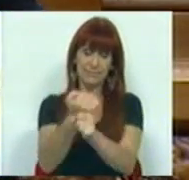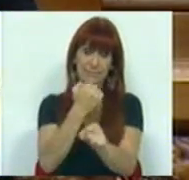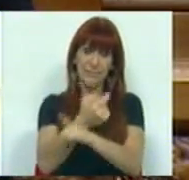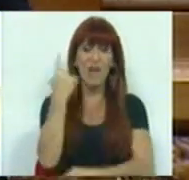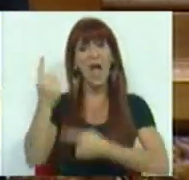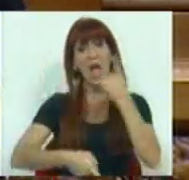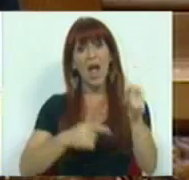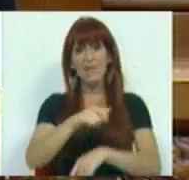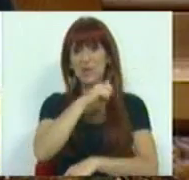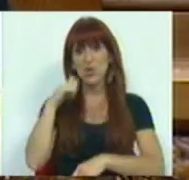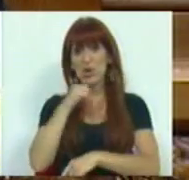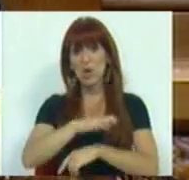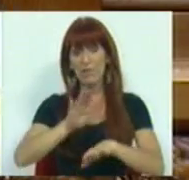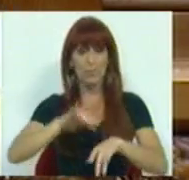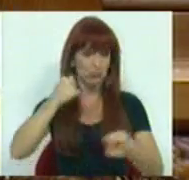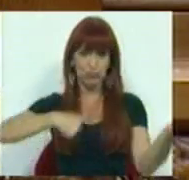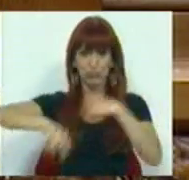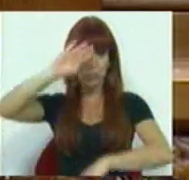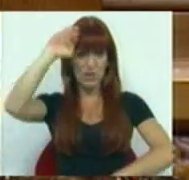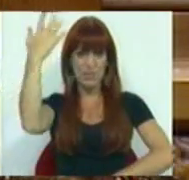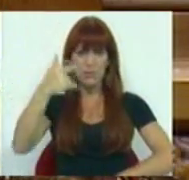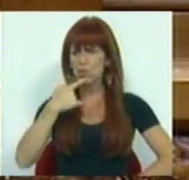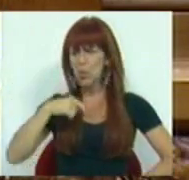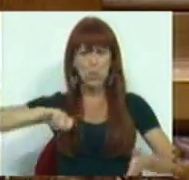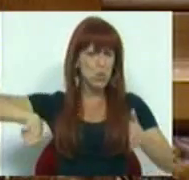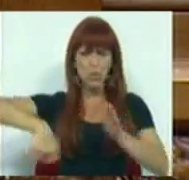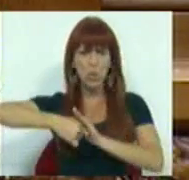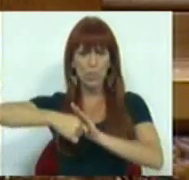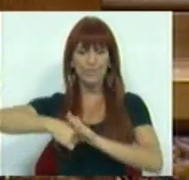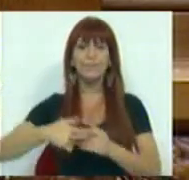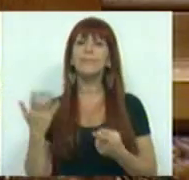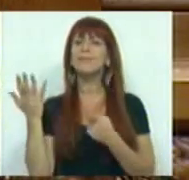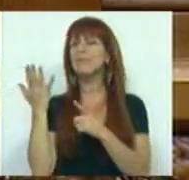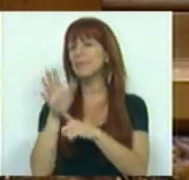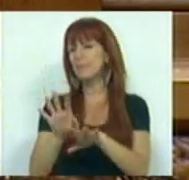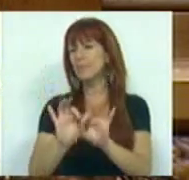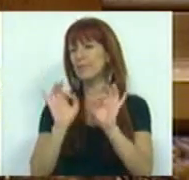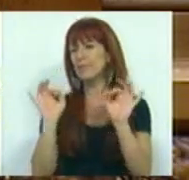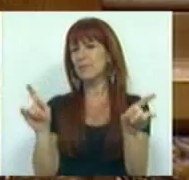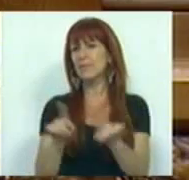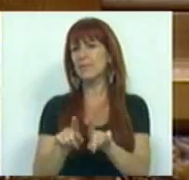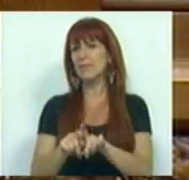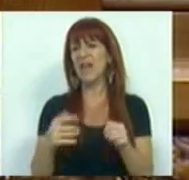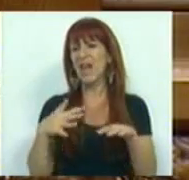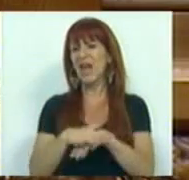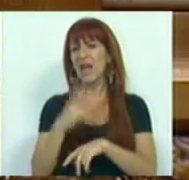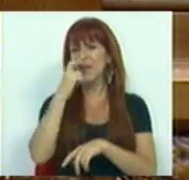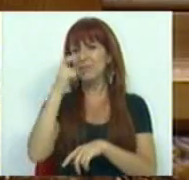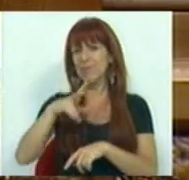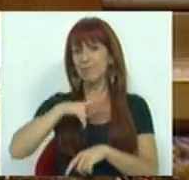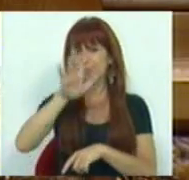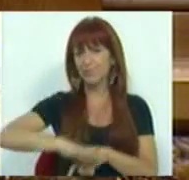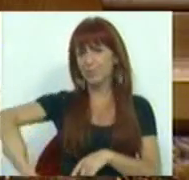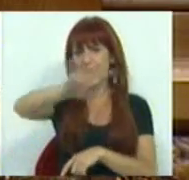e muitas vezes sofre, como todos sabemos, enormes pressões. Exemplos como os da Rede Elétrica